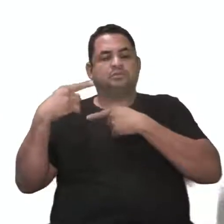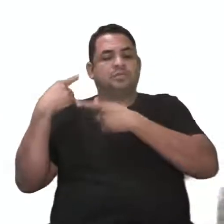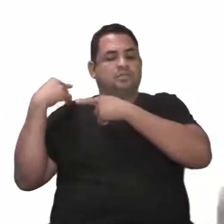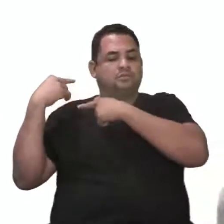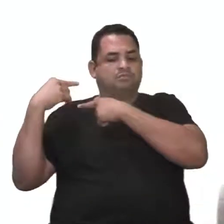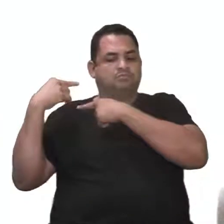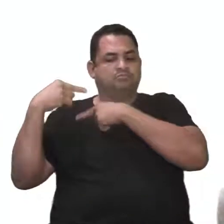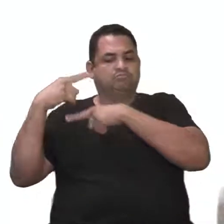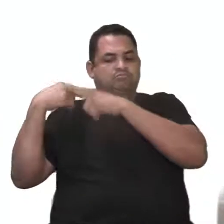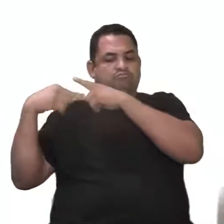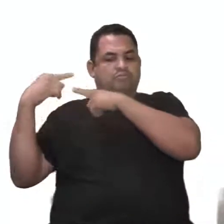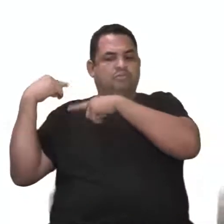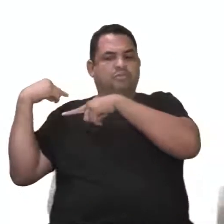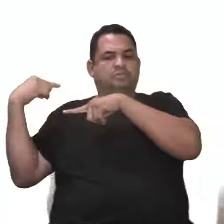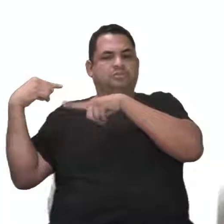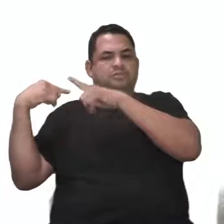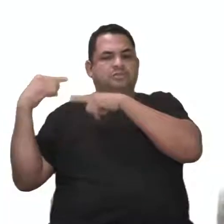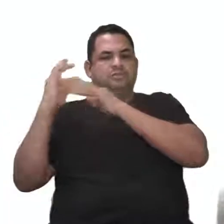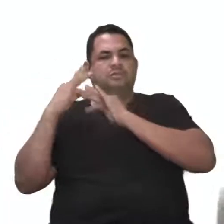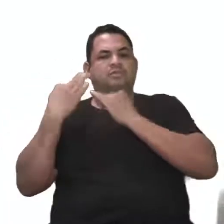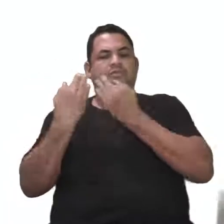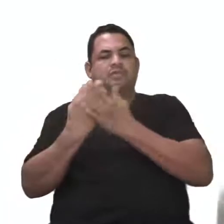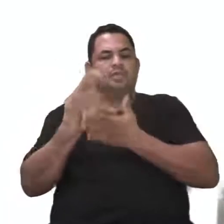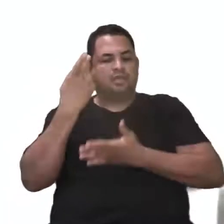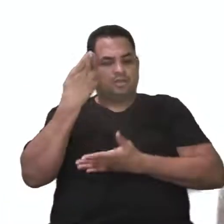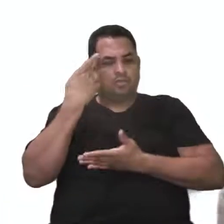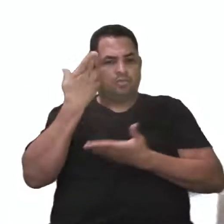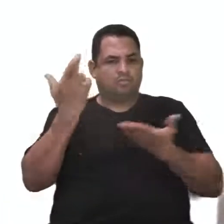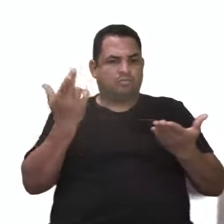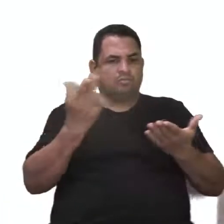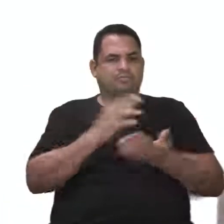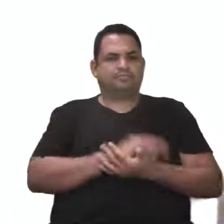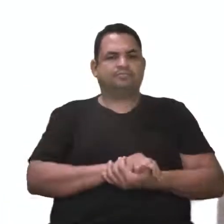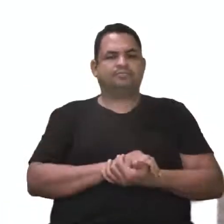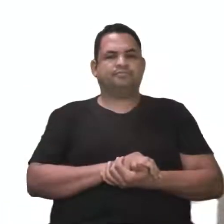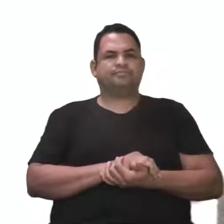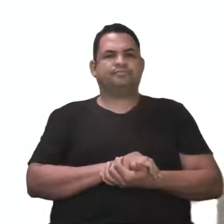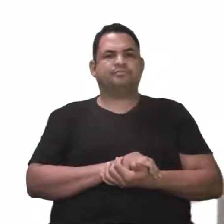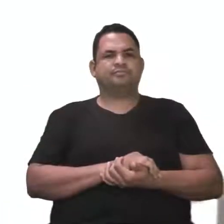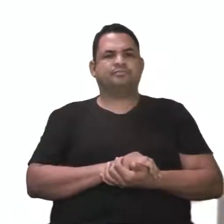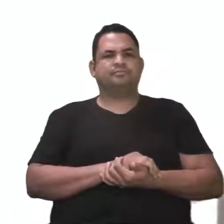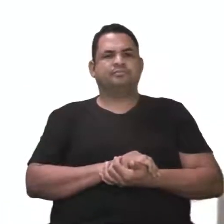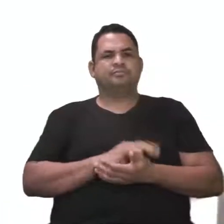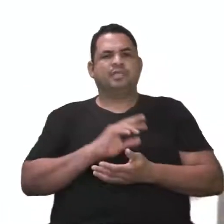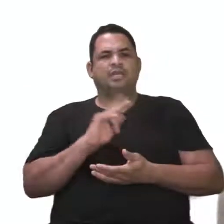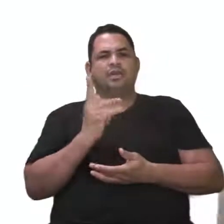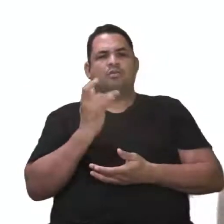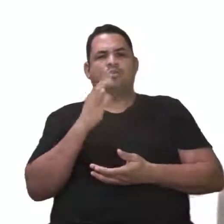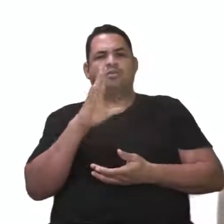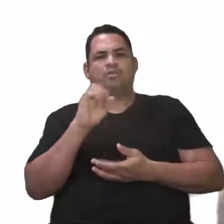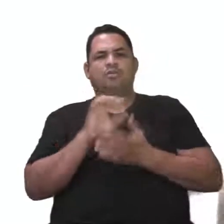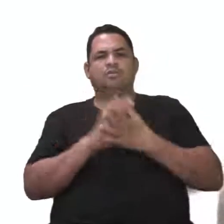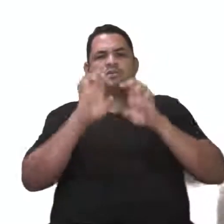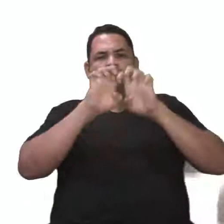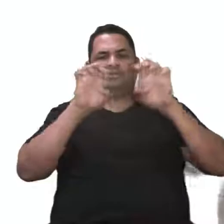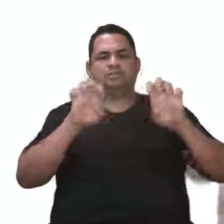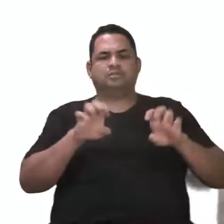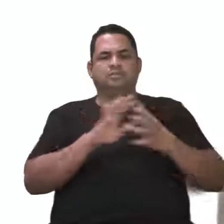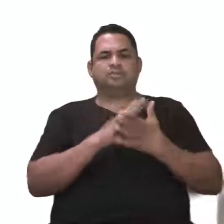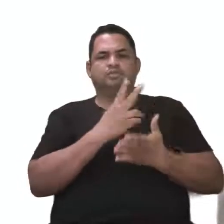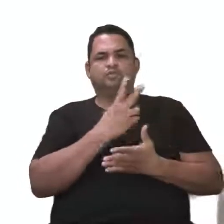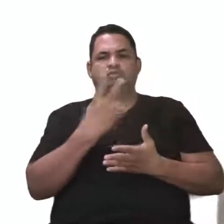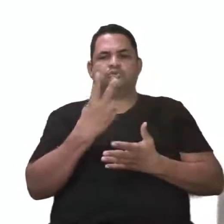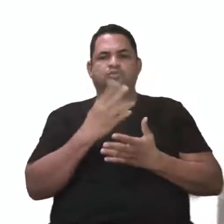um mesmo ancestral comum, ok? Olha lá, a homologia entre estruturas